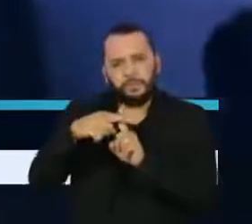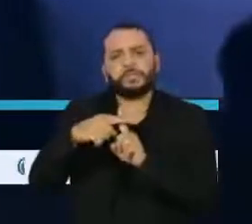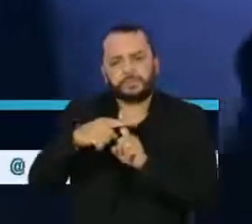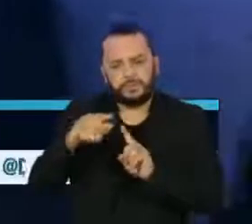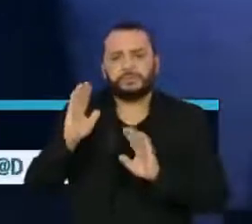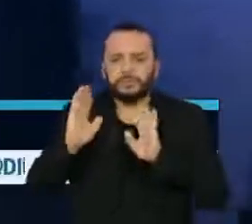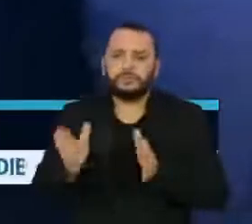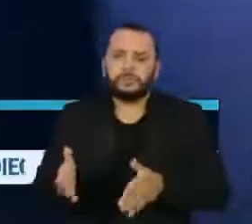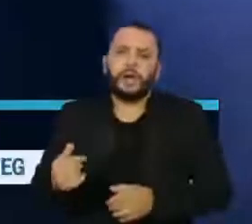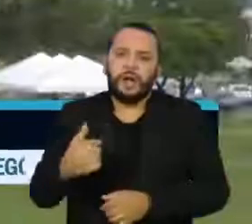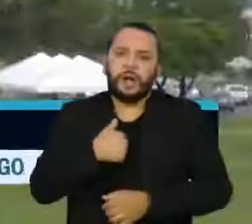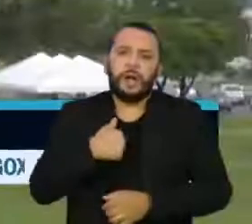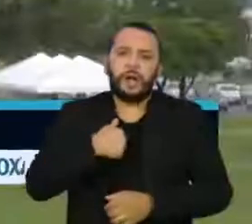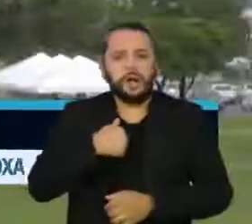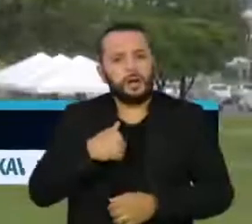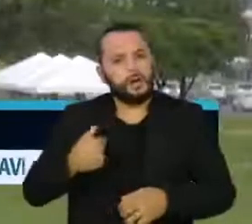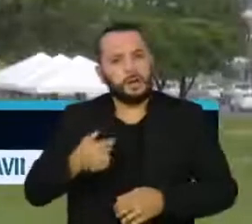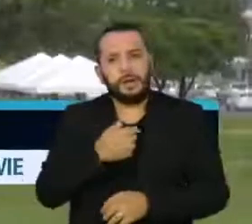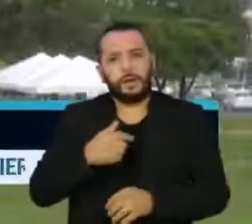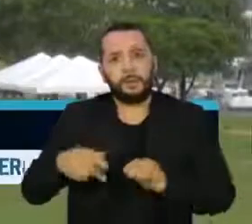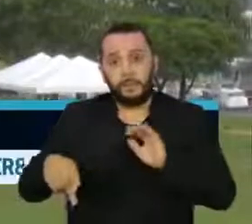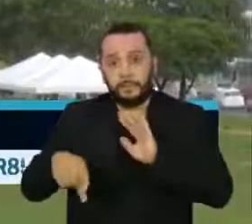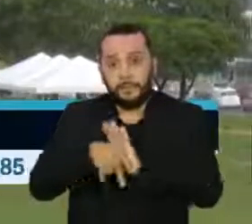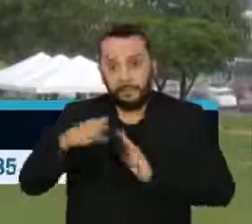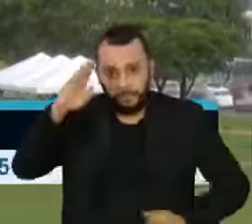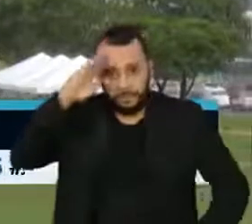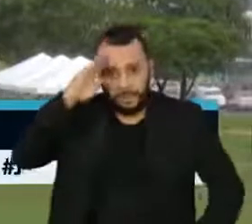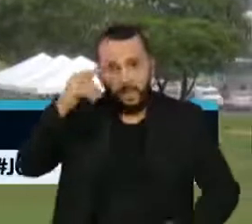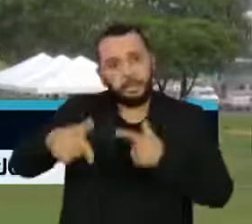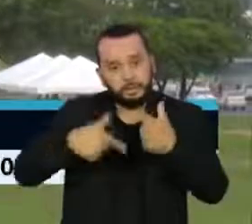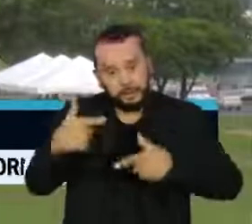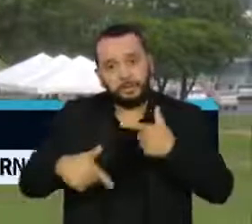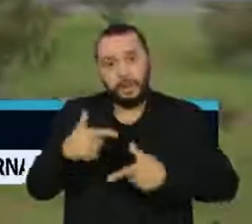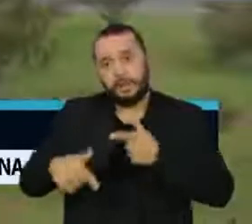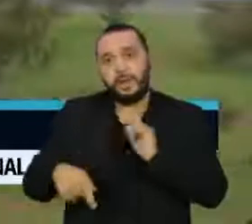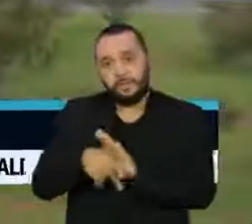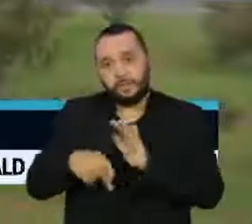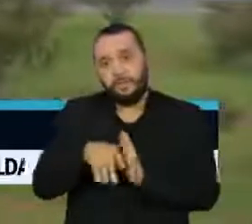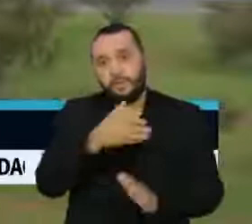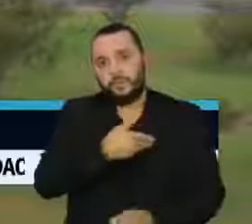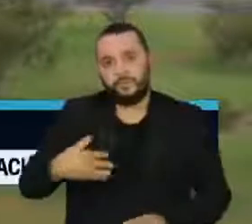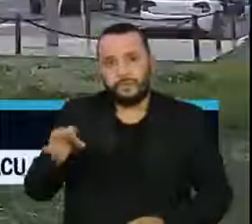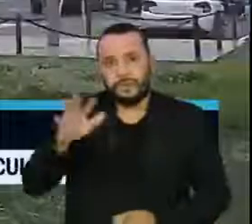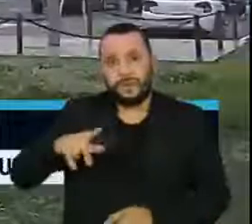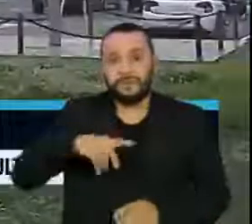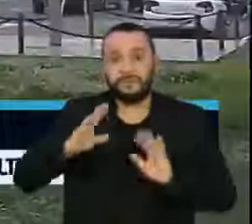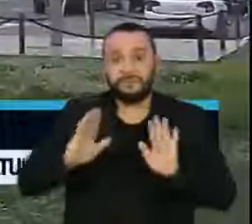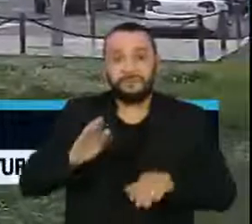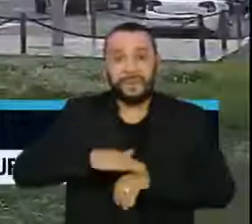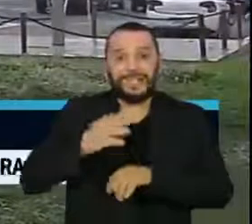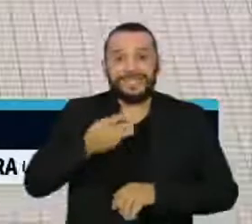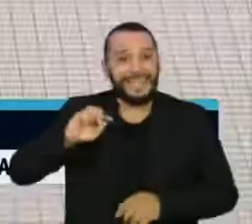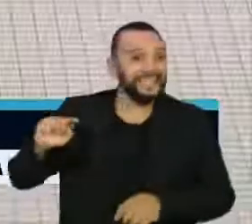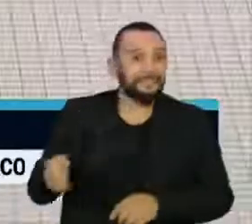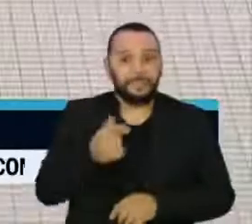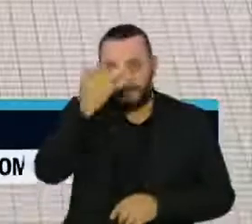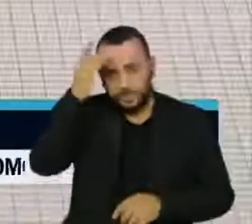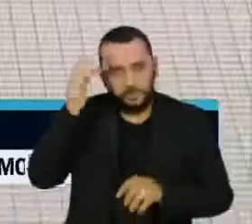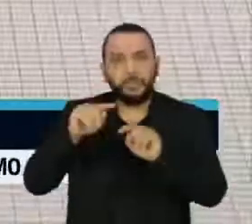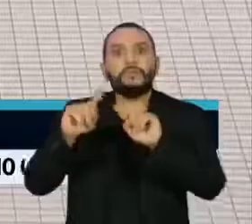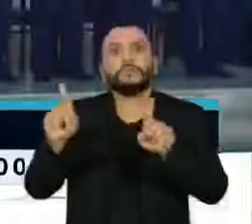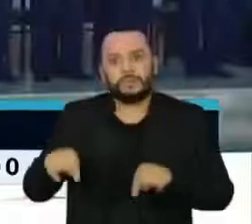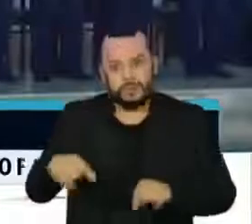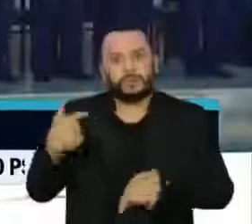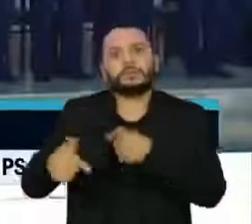da administração federal. Mais de 3 mil militares estão atualmente despachando no Executivo, segundo cálculos do Ministério